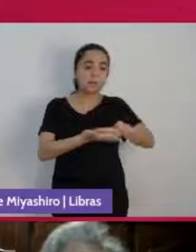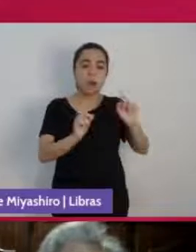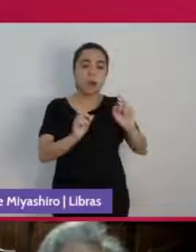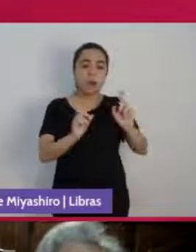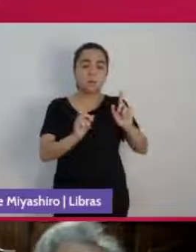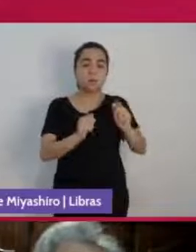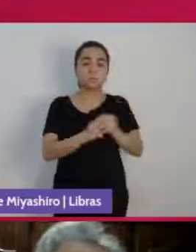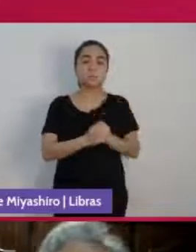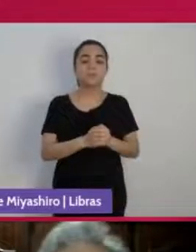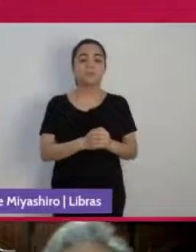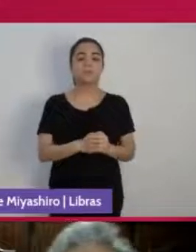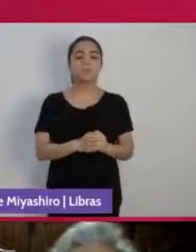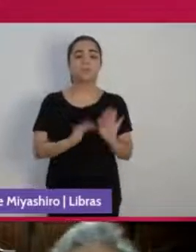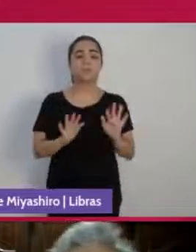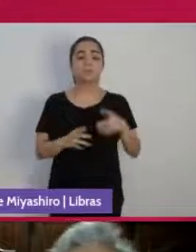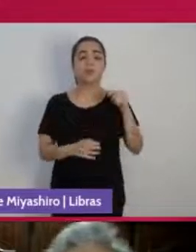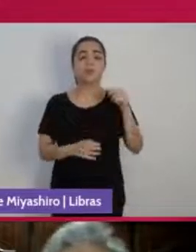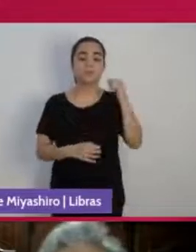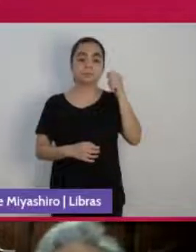que interessante,